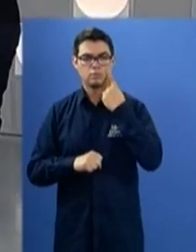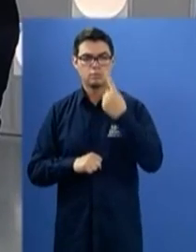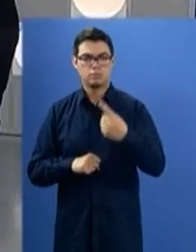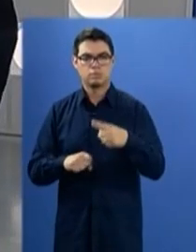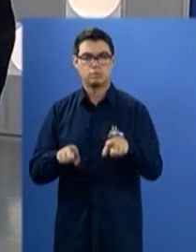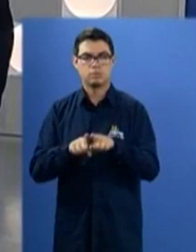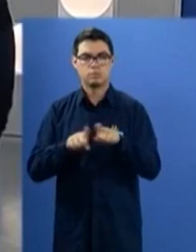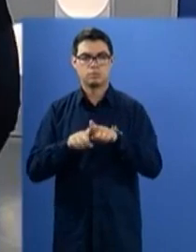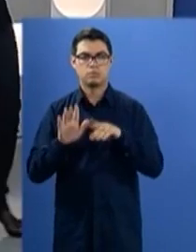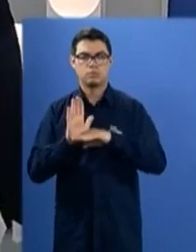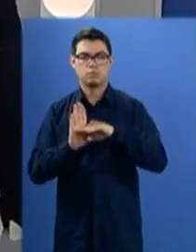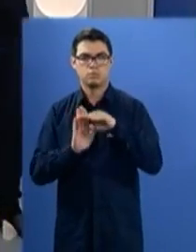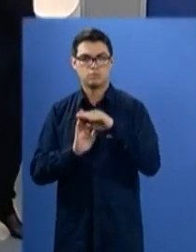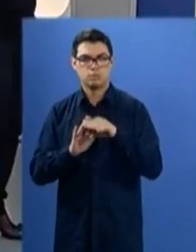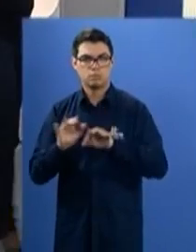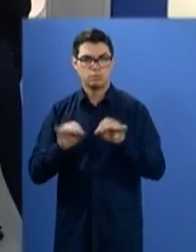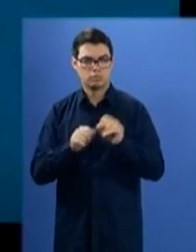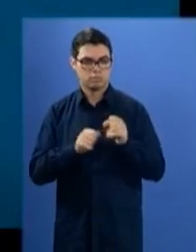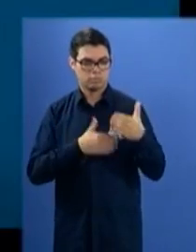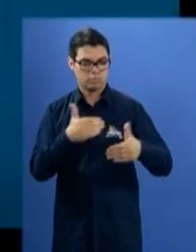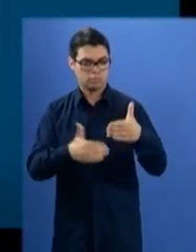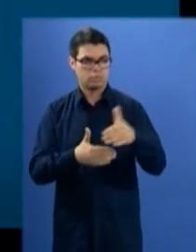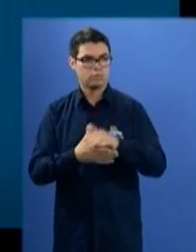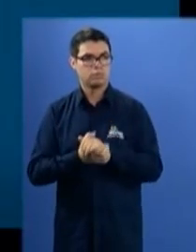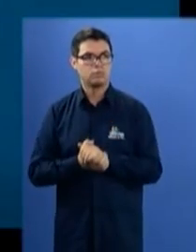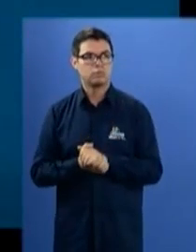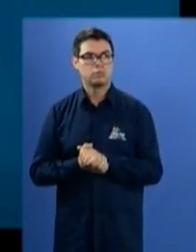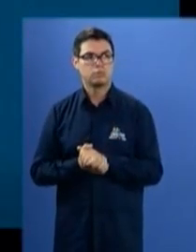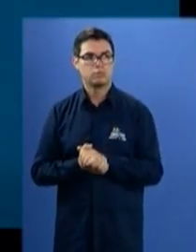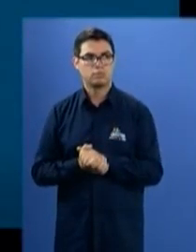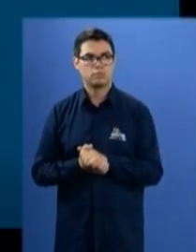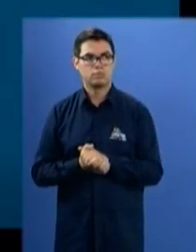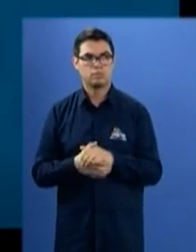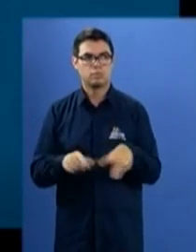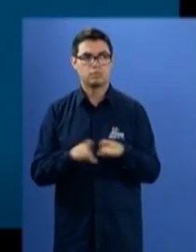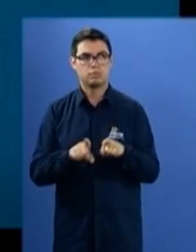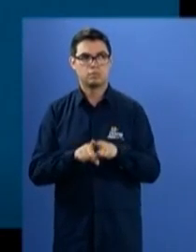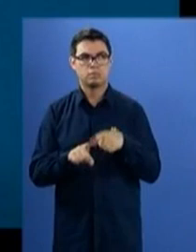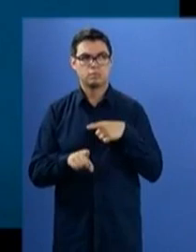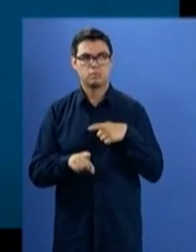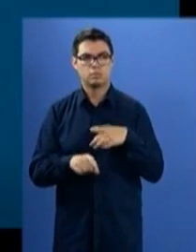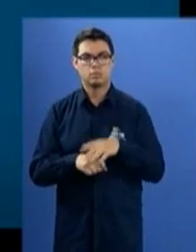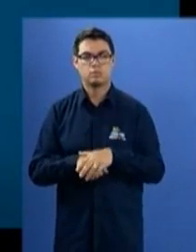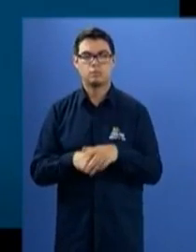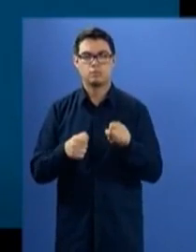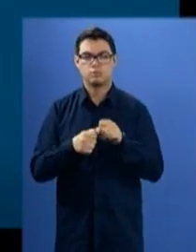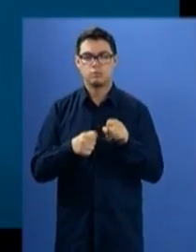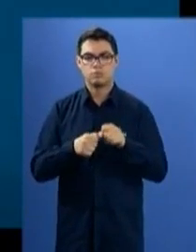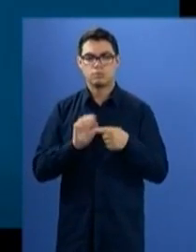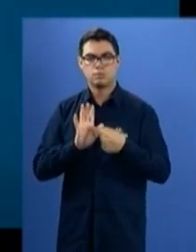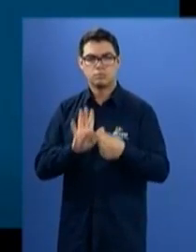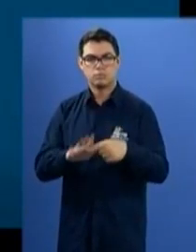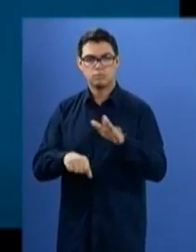seu desempenho, nós também podemos também, através do estudo